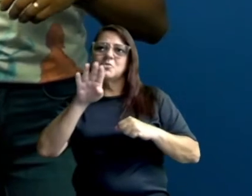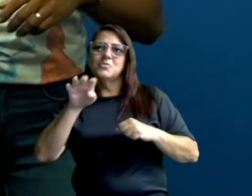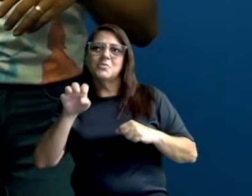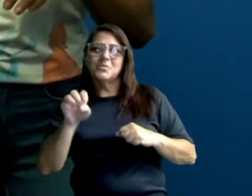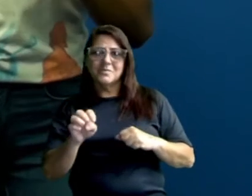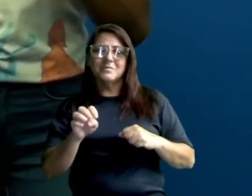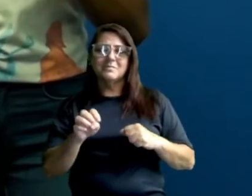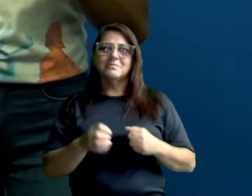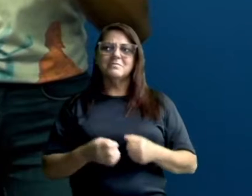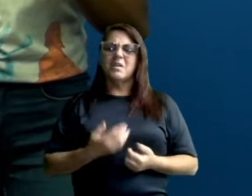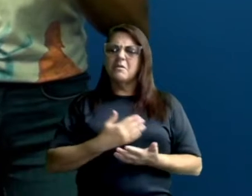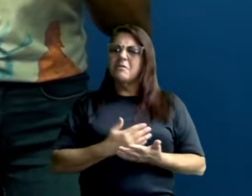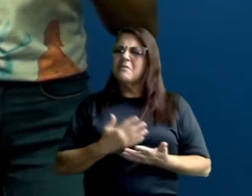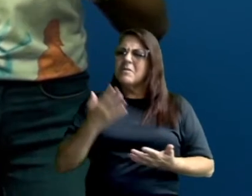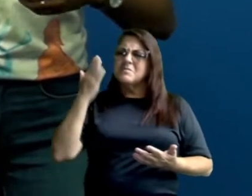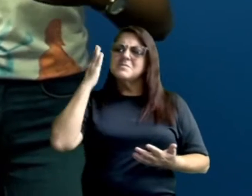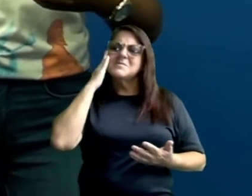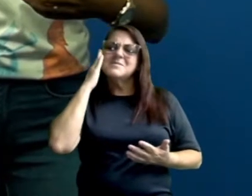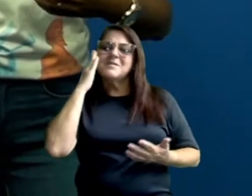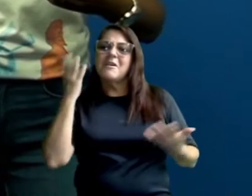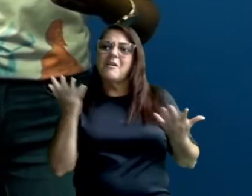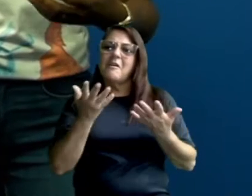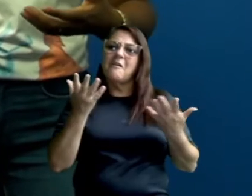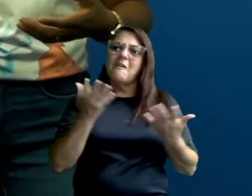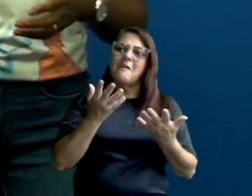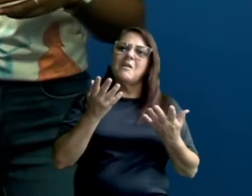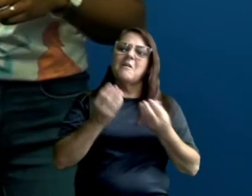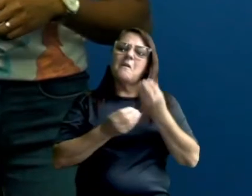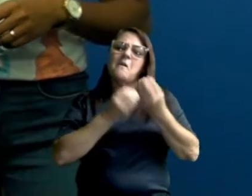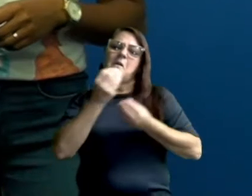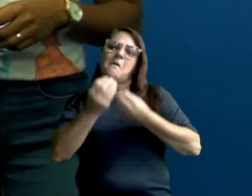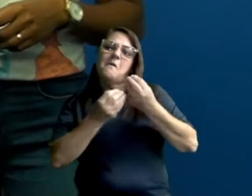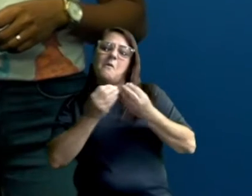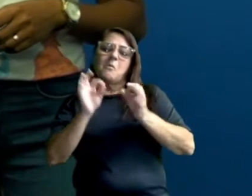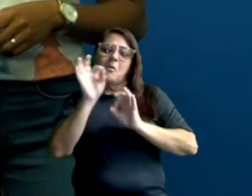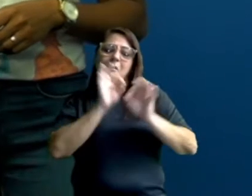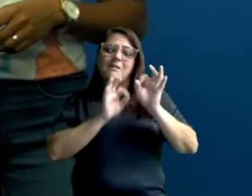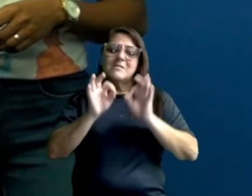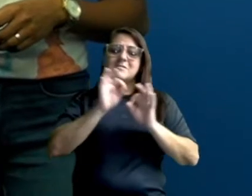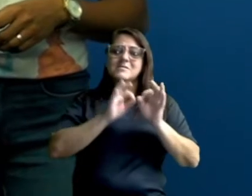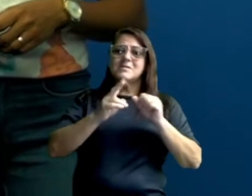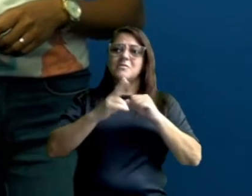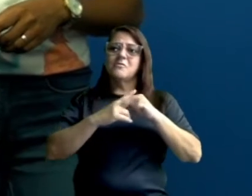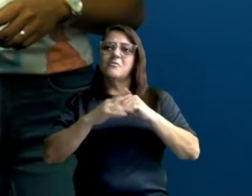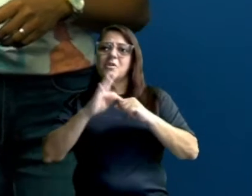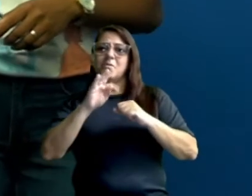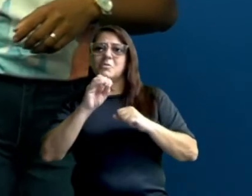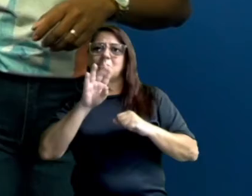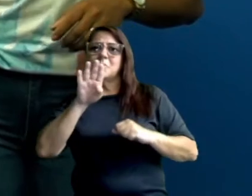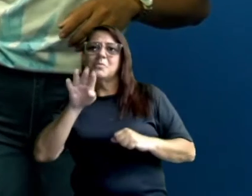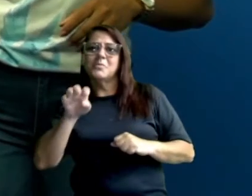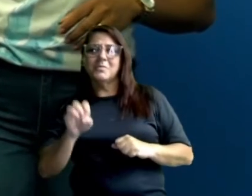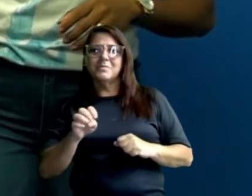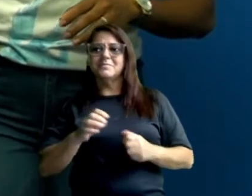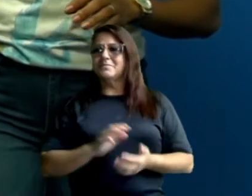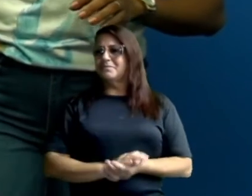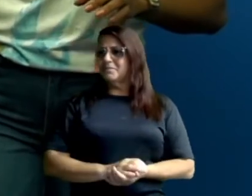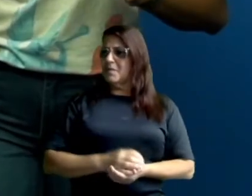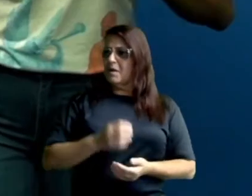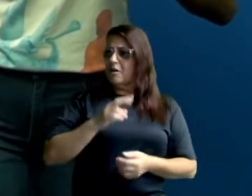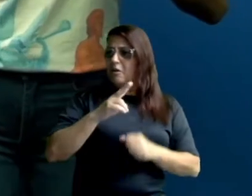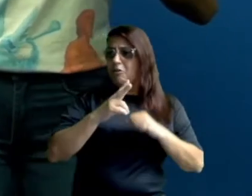Bom, nós vamos saber mais um pouquinho sobre essas tais formas do verbo to be. Let's go? Vamos lá?